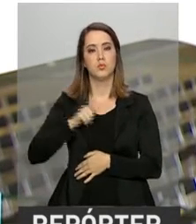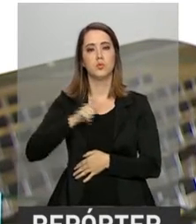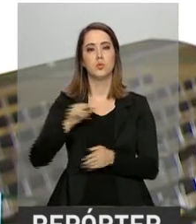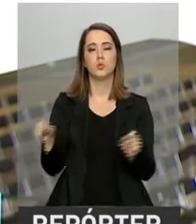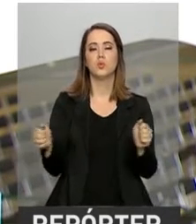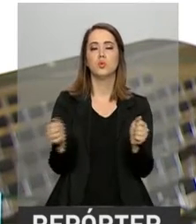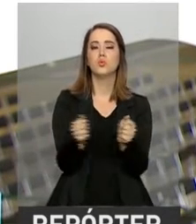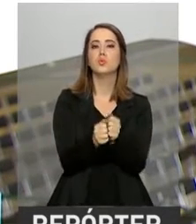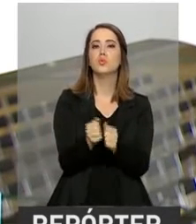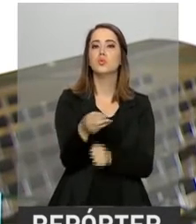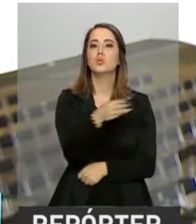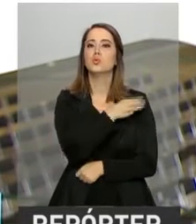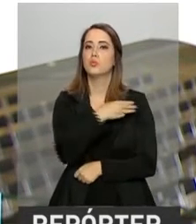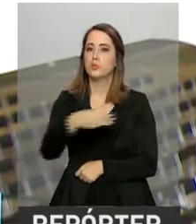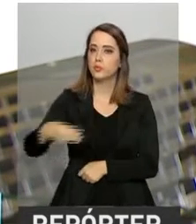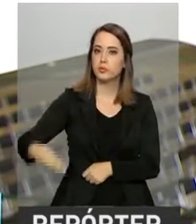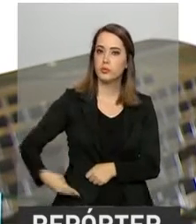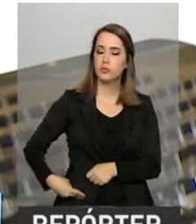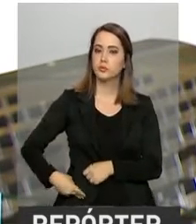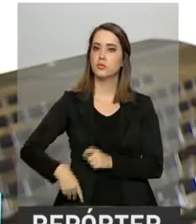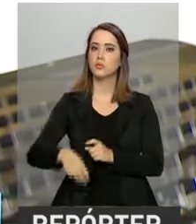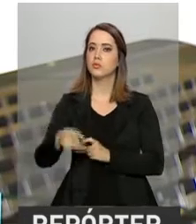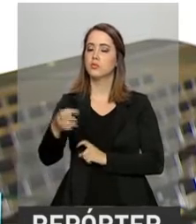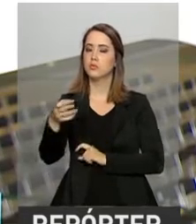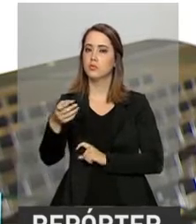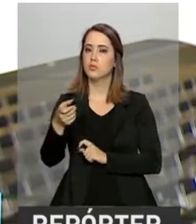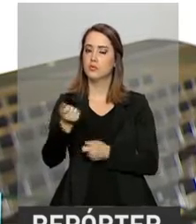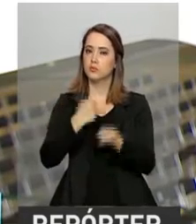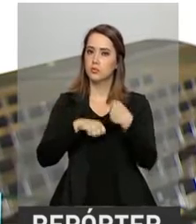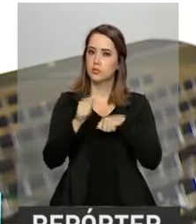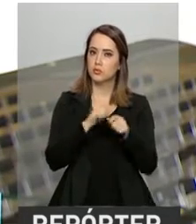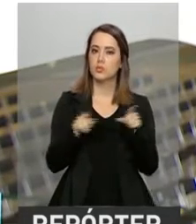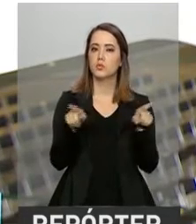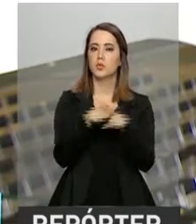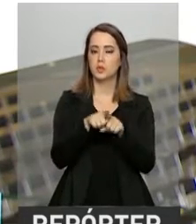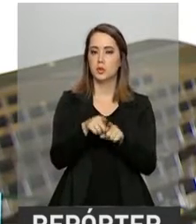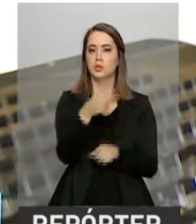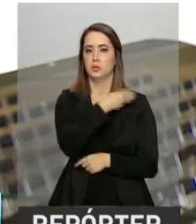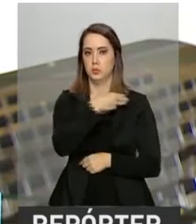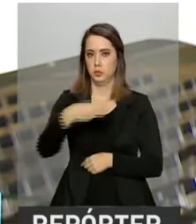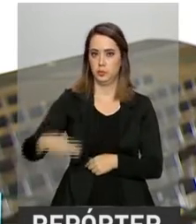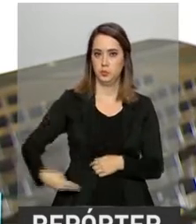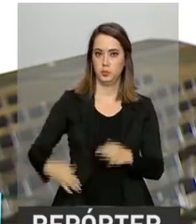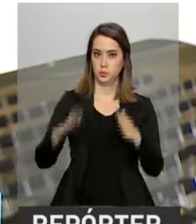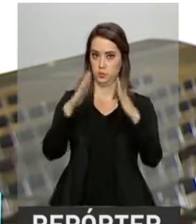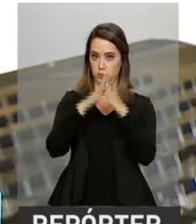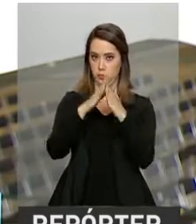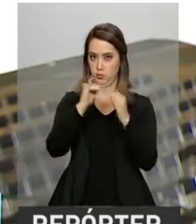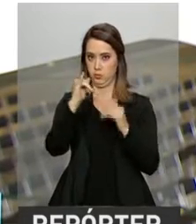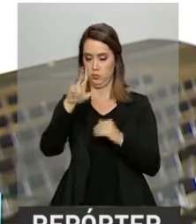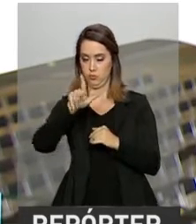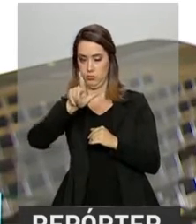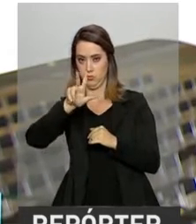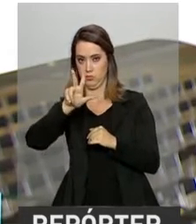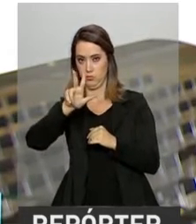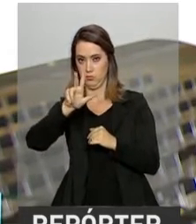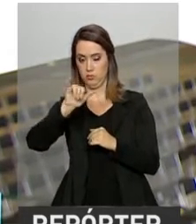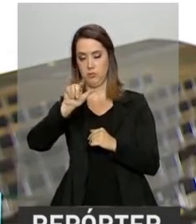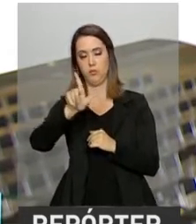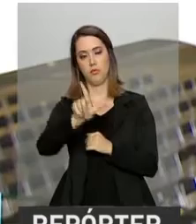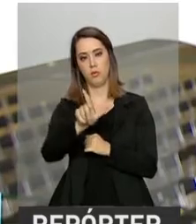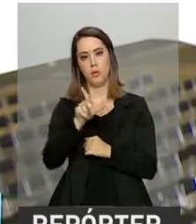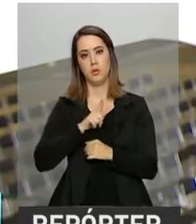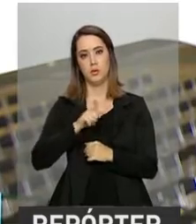fazenda henrique meirelles eo ministro chefe do da casa civil eliseu padilha além do ministro da secretaria de governo geddel